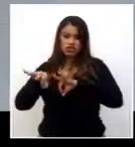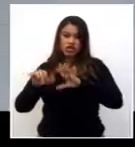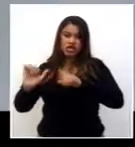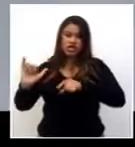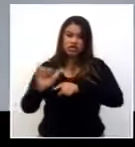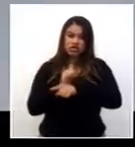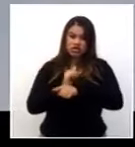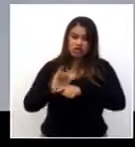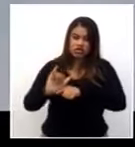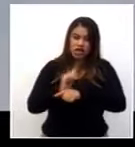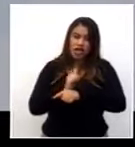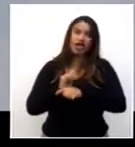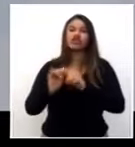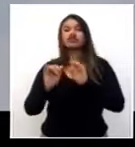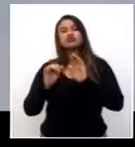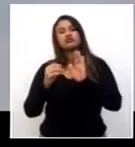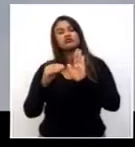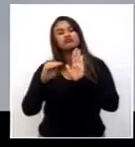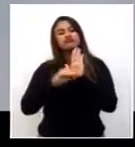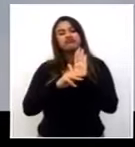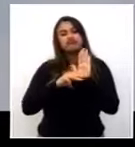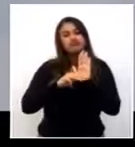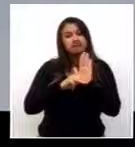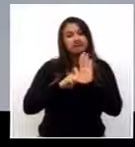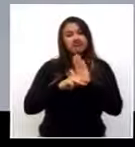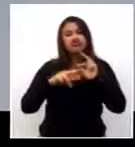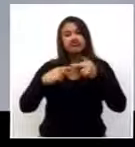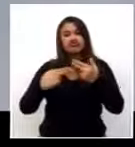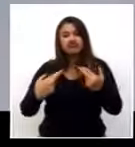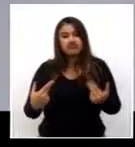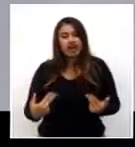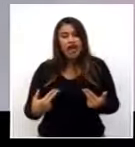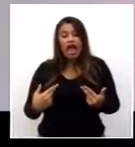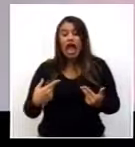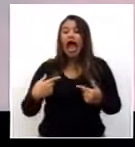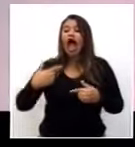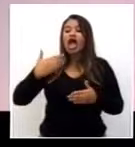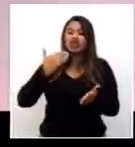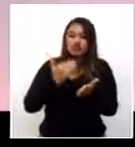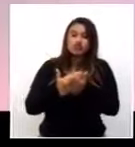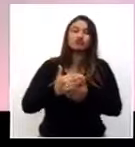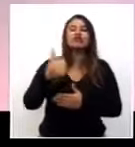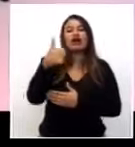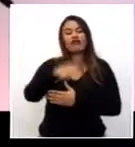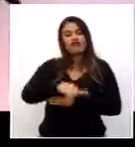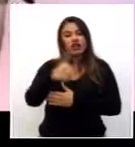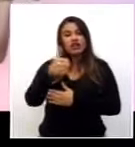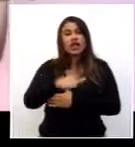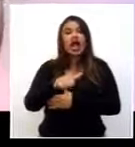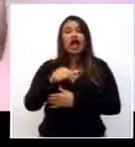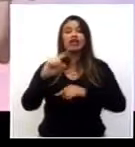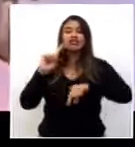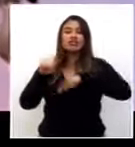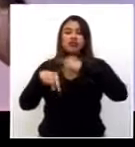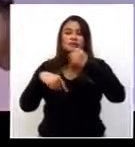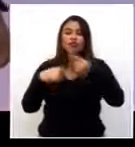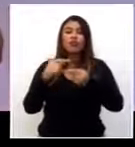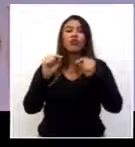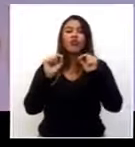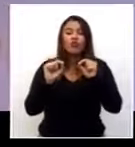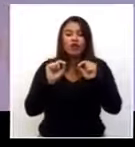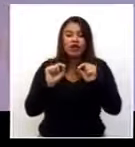estratégias metodológicas de trabalho em sala de aula, para que eu possa, aí sim, configurar uma avaliação